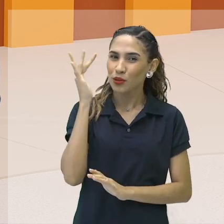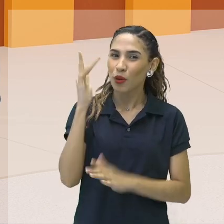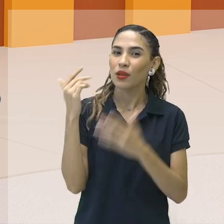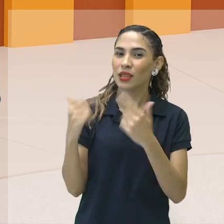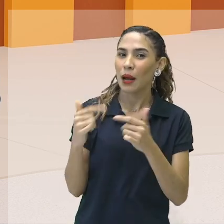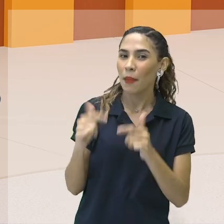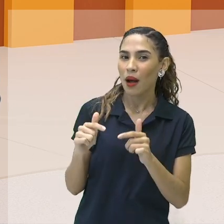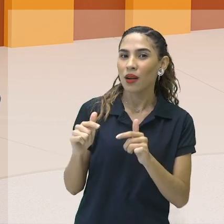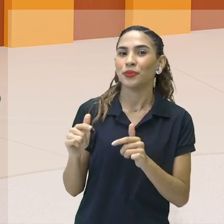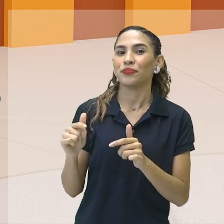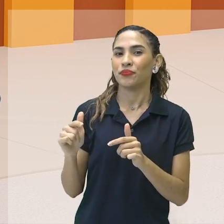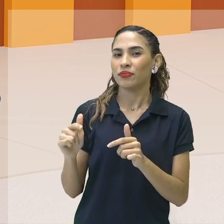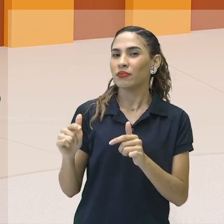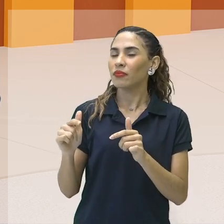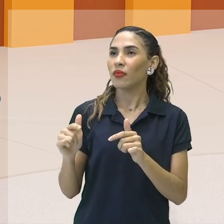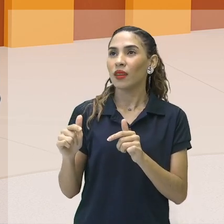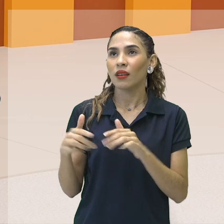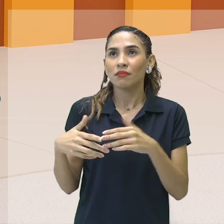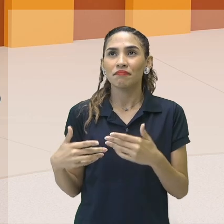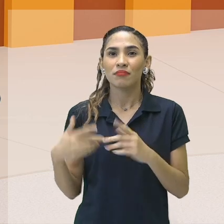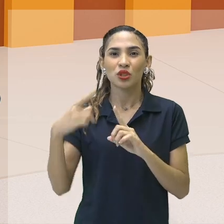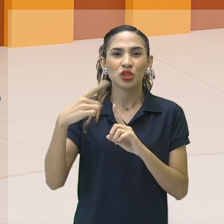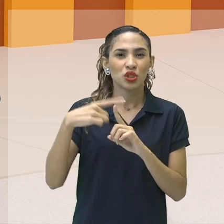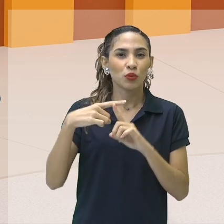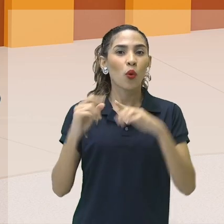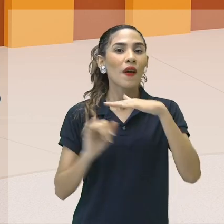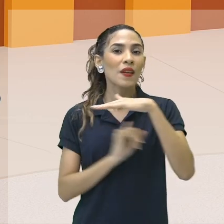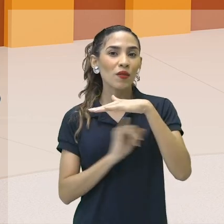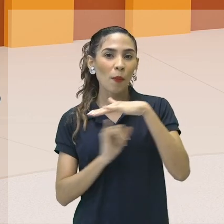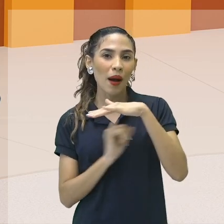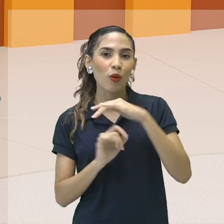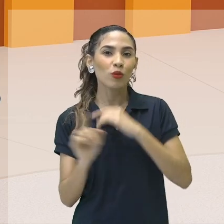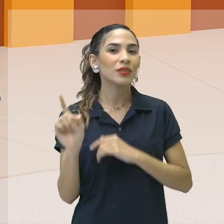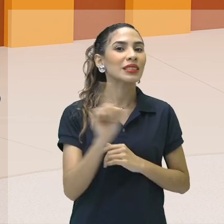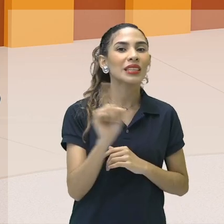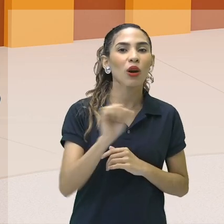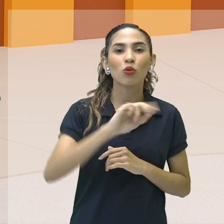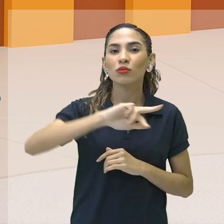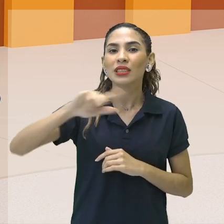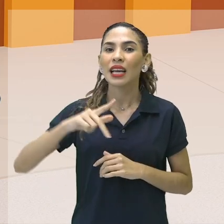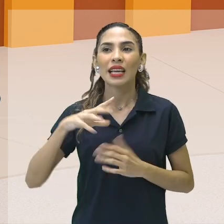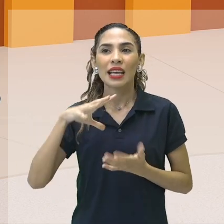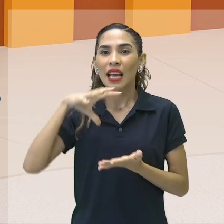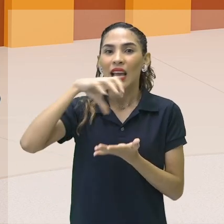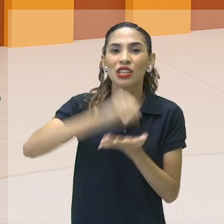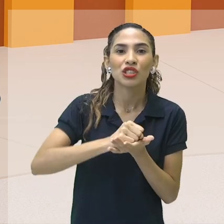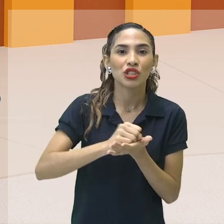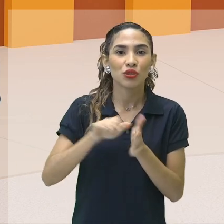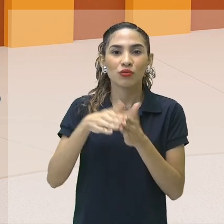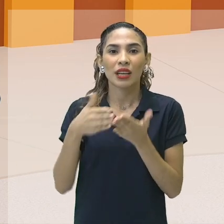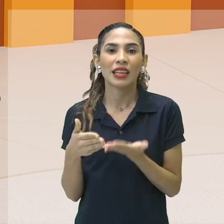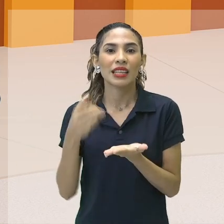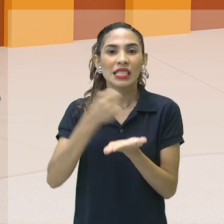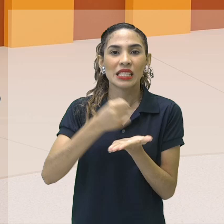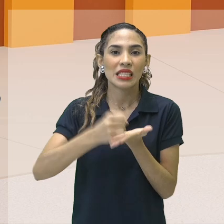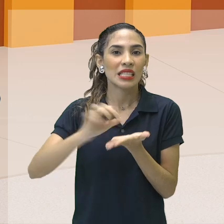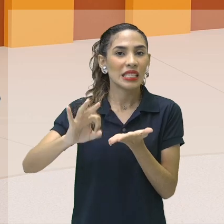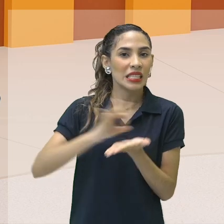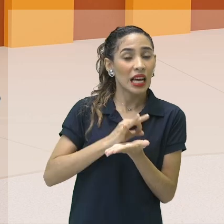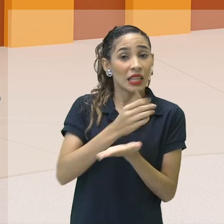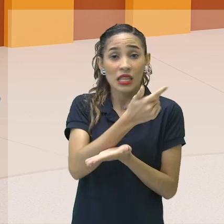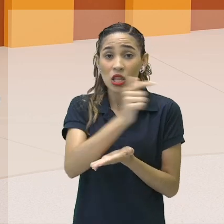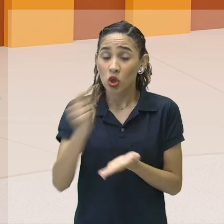trabalham de forma informal, então elas não são cadastradas, não têm carteira assinada. E não tendo carteira